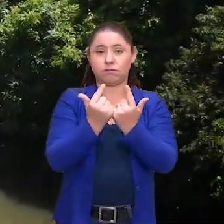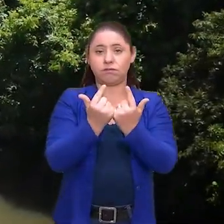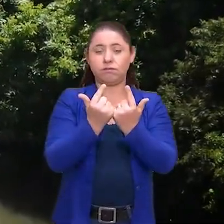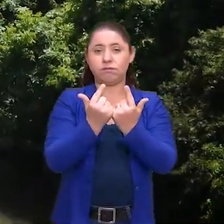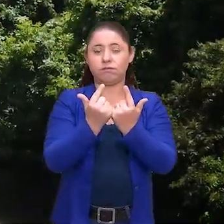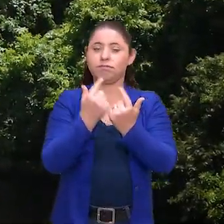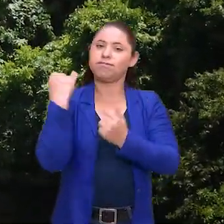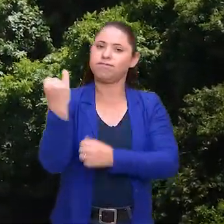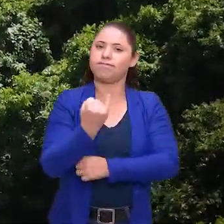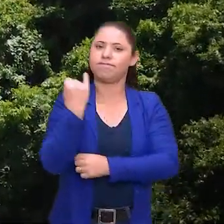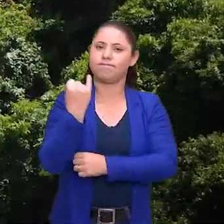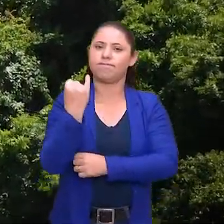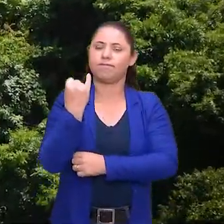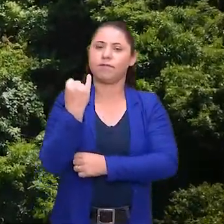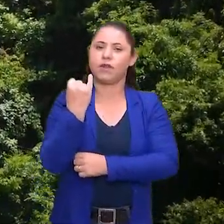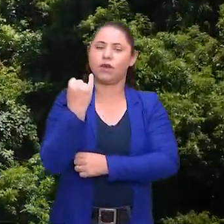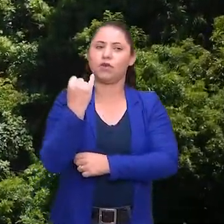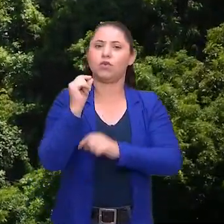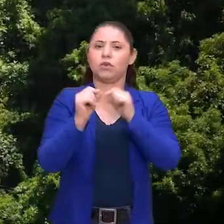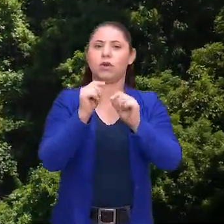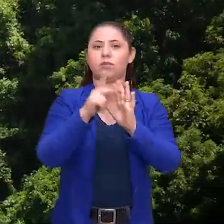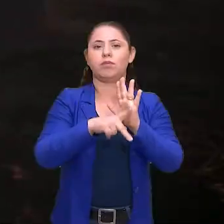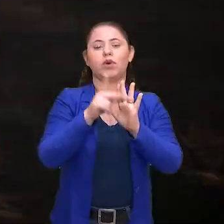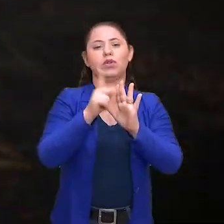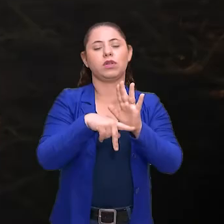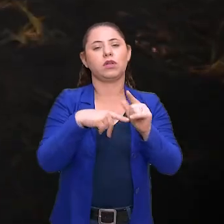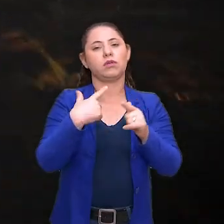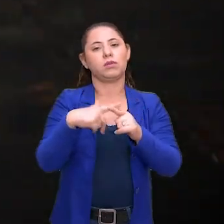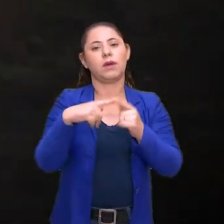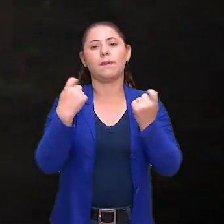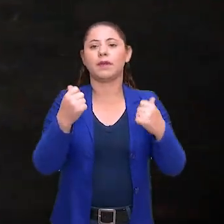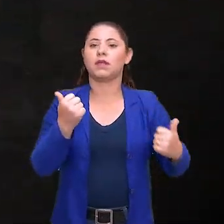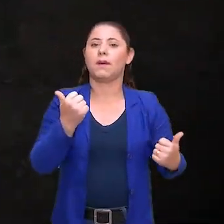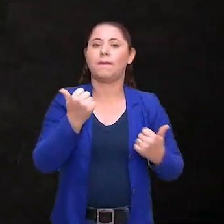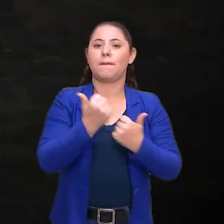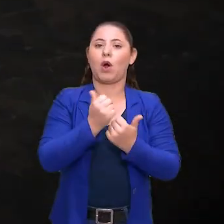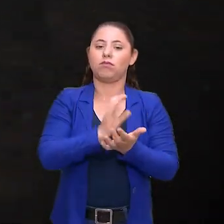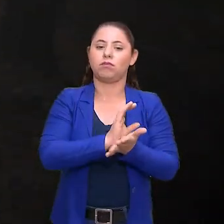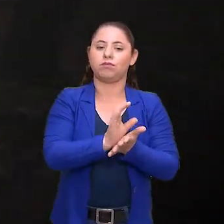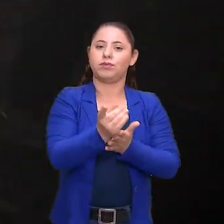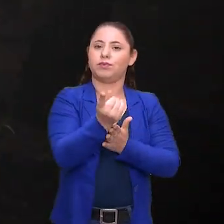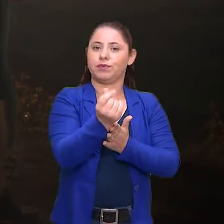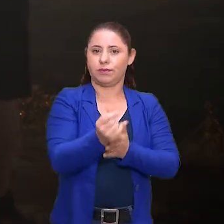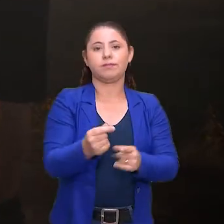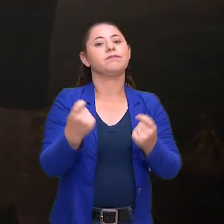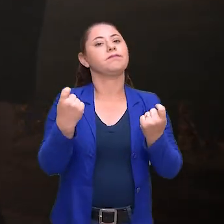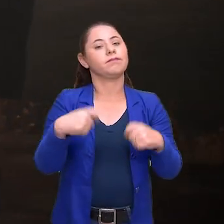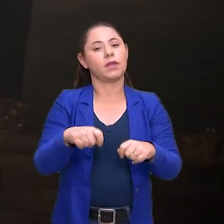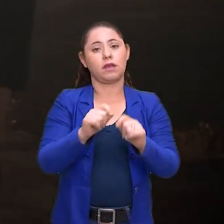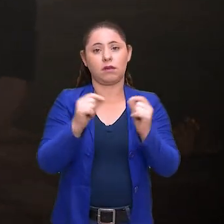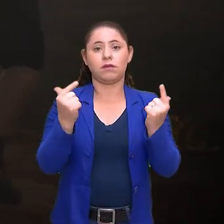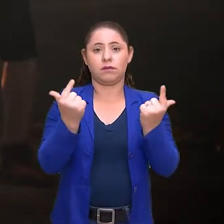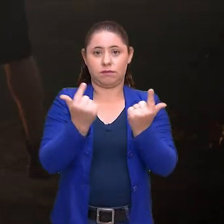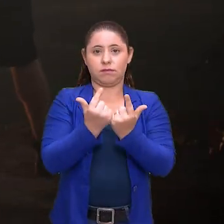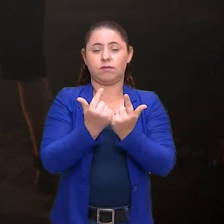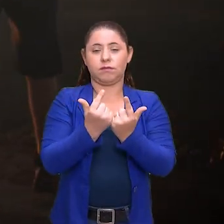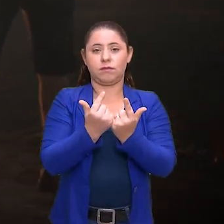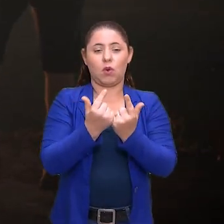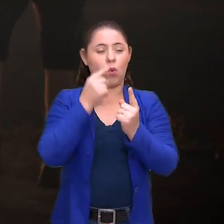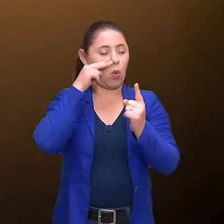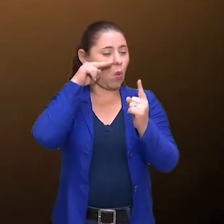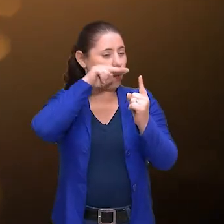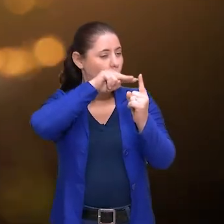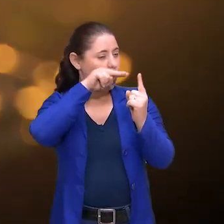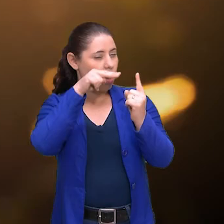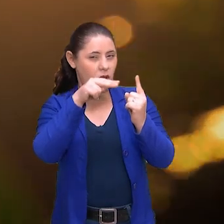Legislativa é importantíssima nesse processo, porque esses projetos precisam de aportes financeiros. Então, a Assembleia